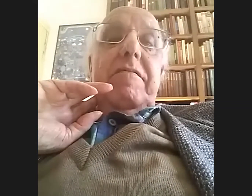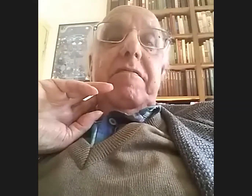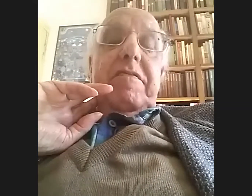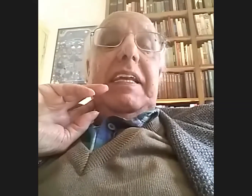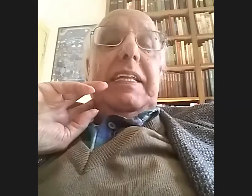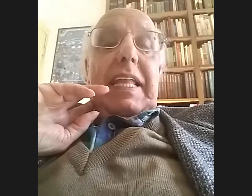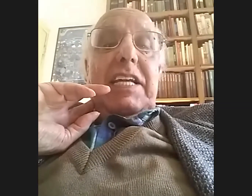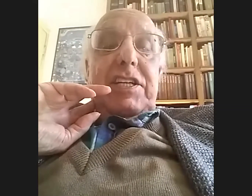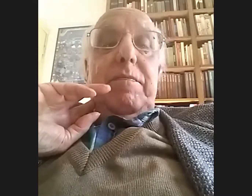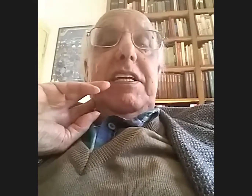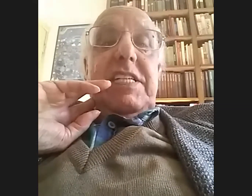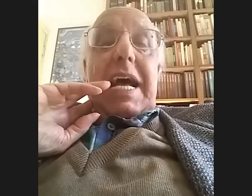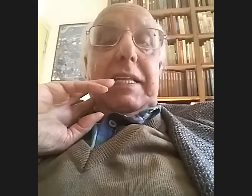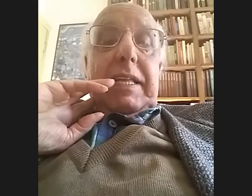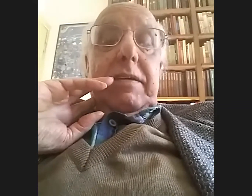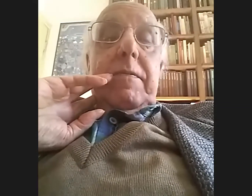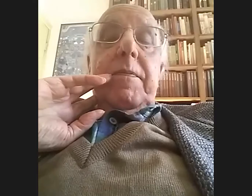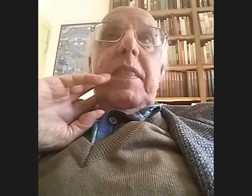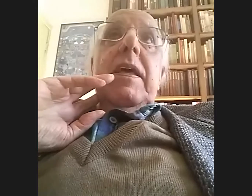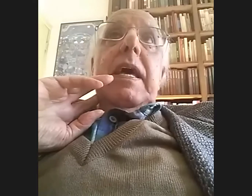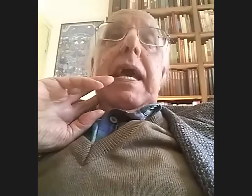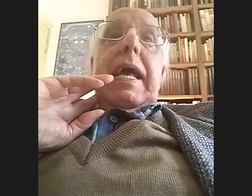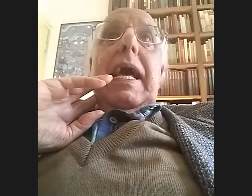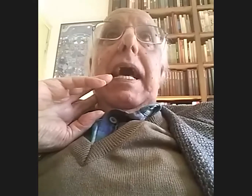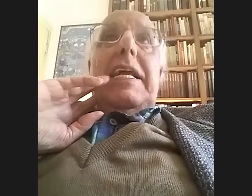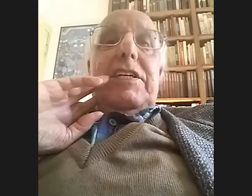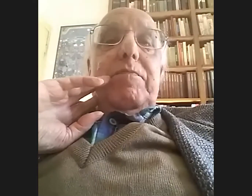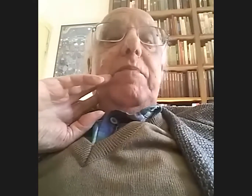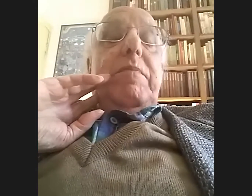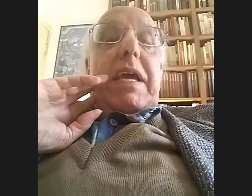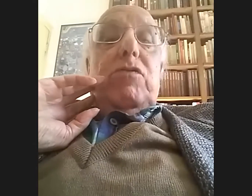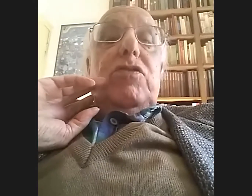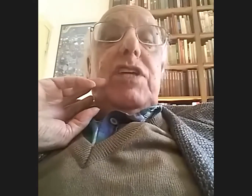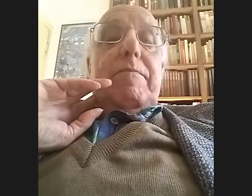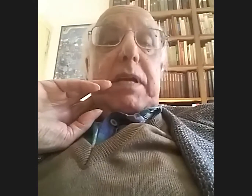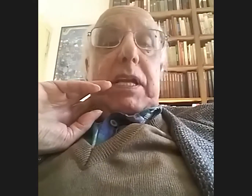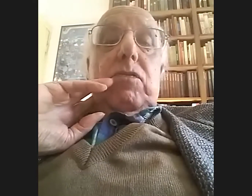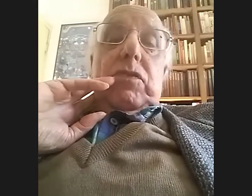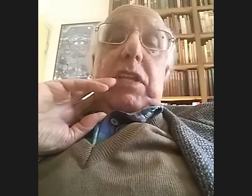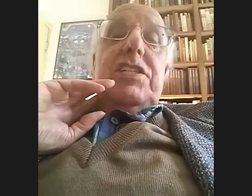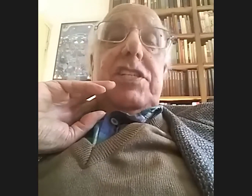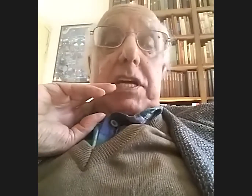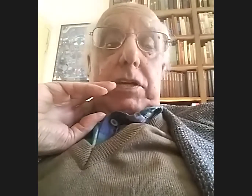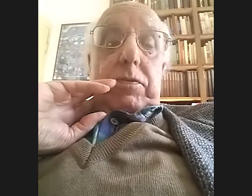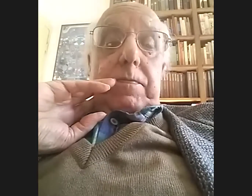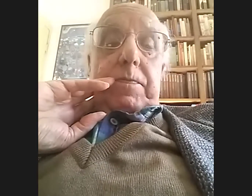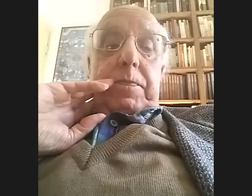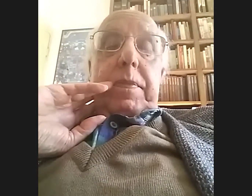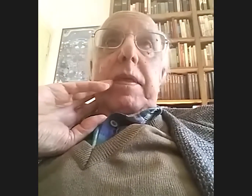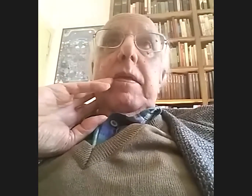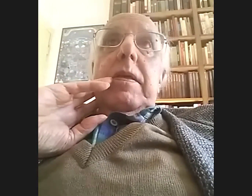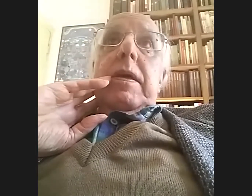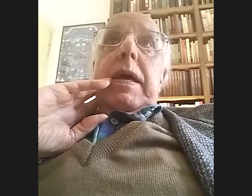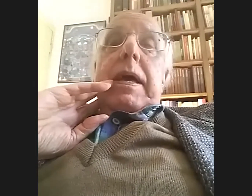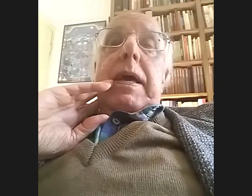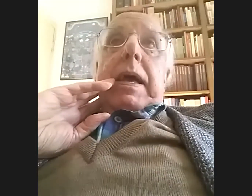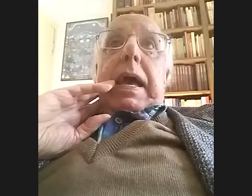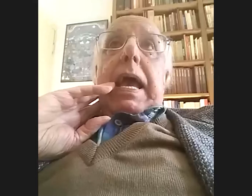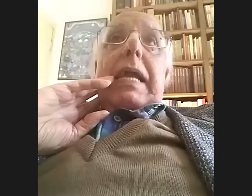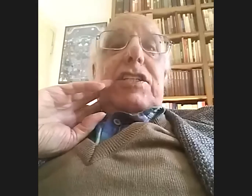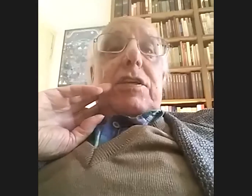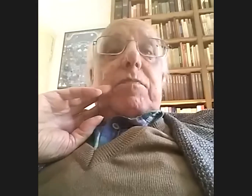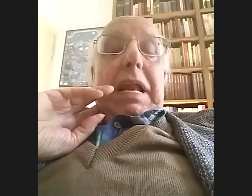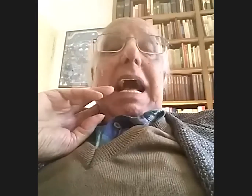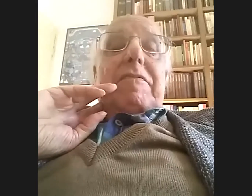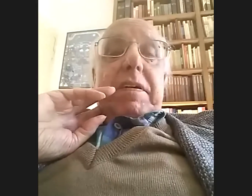tem validade imediata, ela é de 1º de abril deste ano.